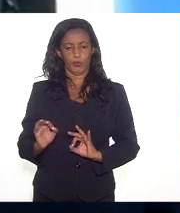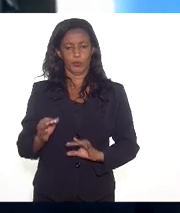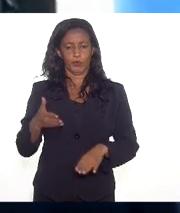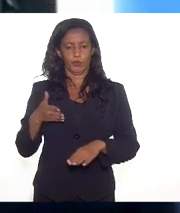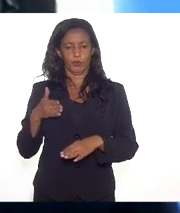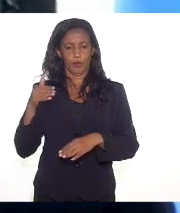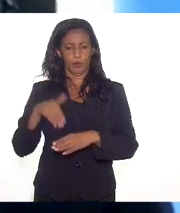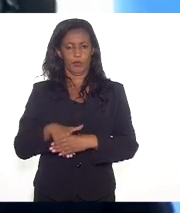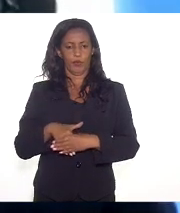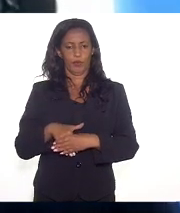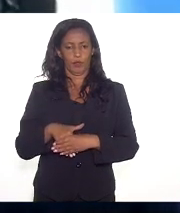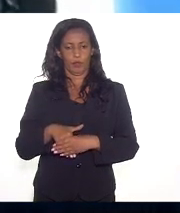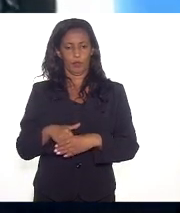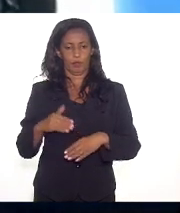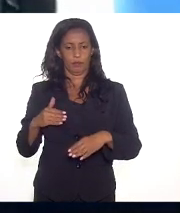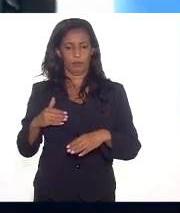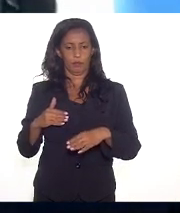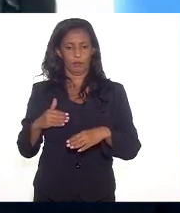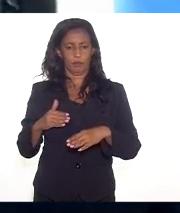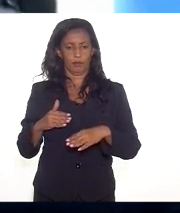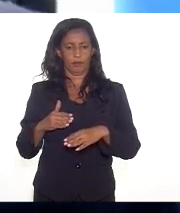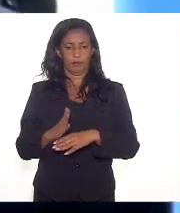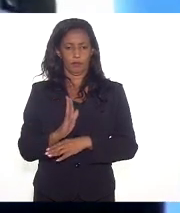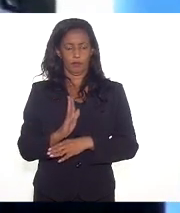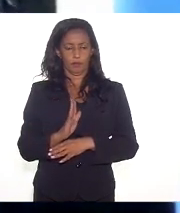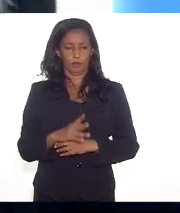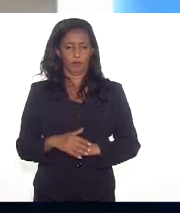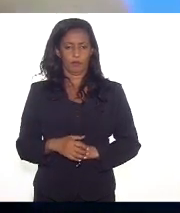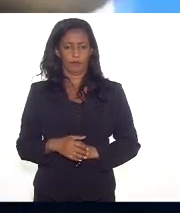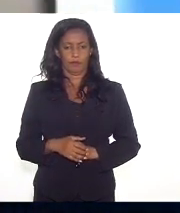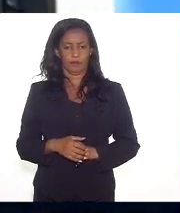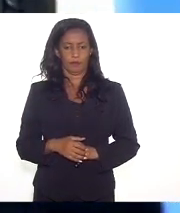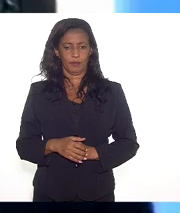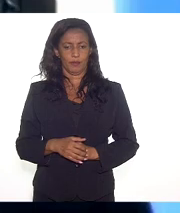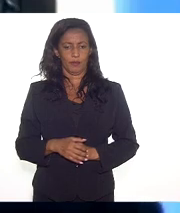em votação. Os senhores que aprovam, permaneçam como estão. Aprovado.